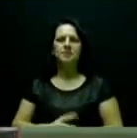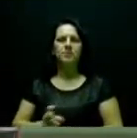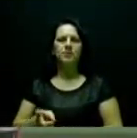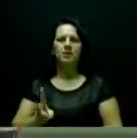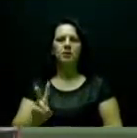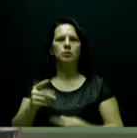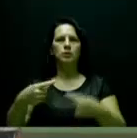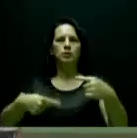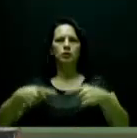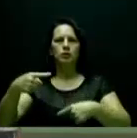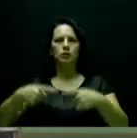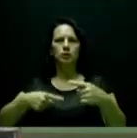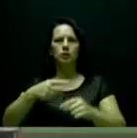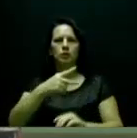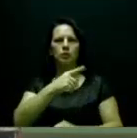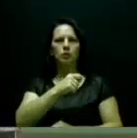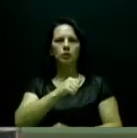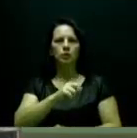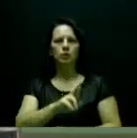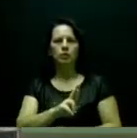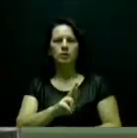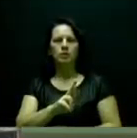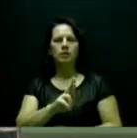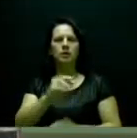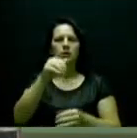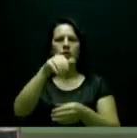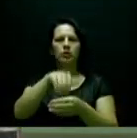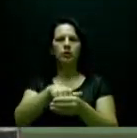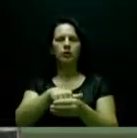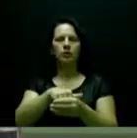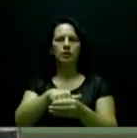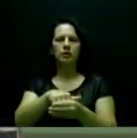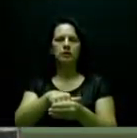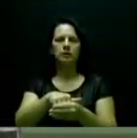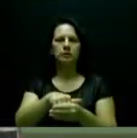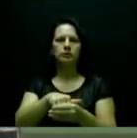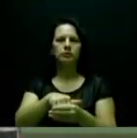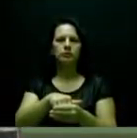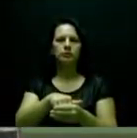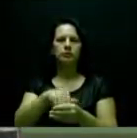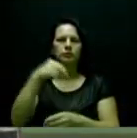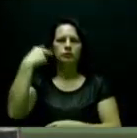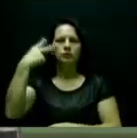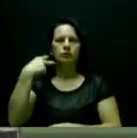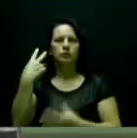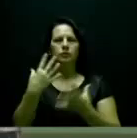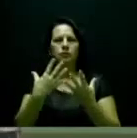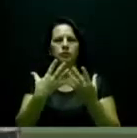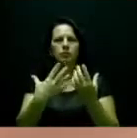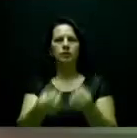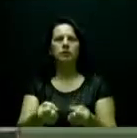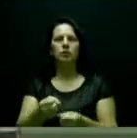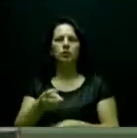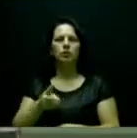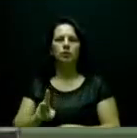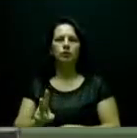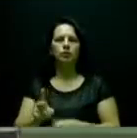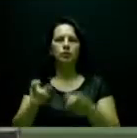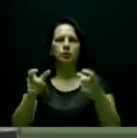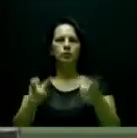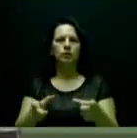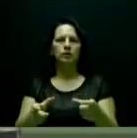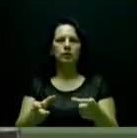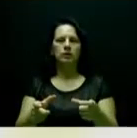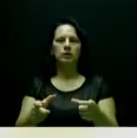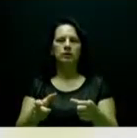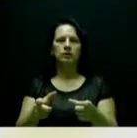Continua em discussão o parecer. Em votação, os vereadores que forem pela aprovação permaneçam